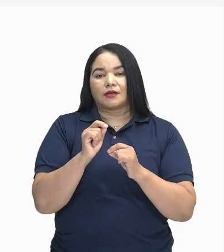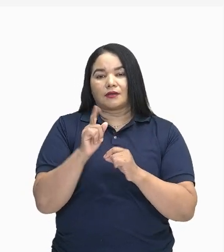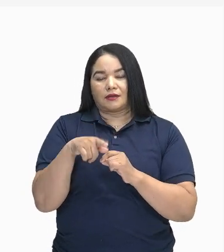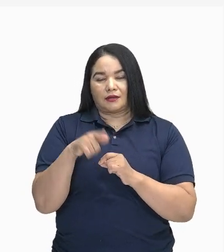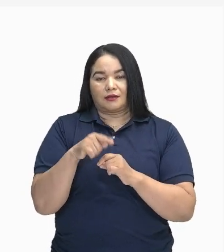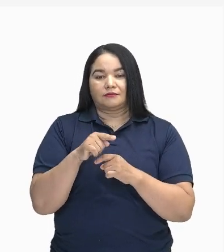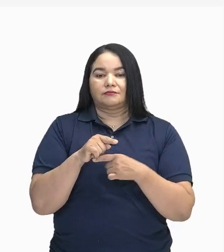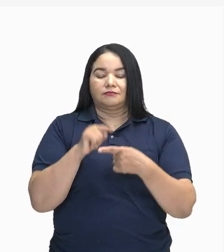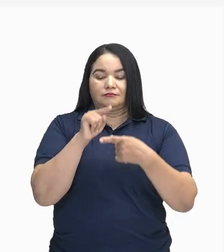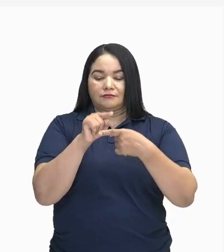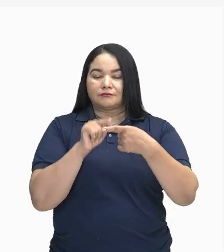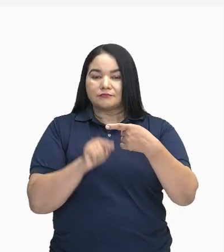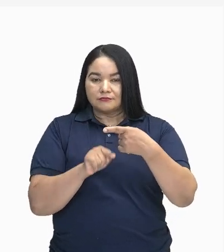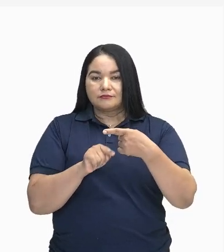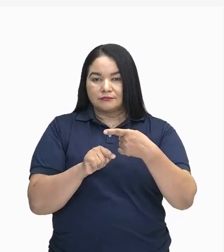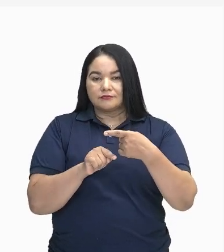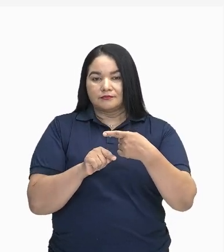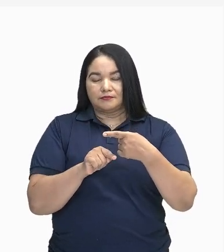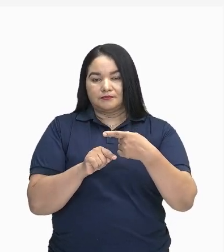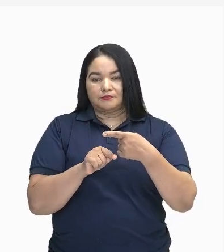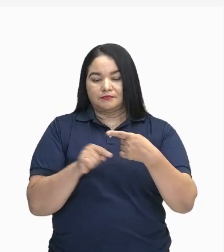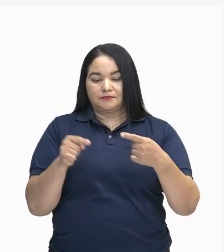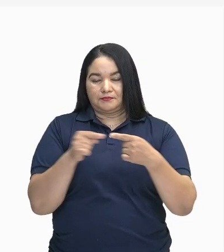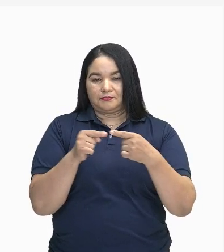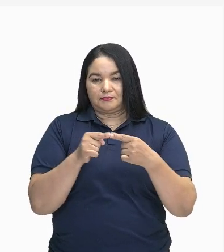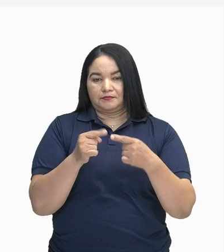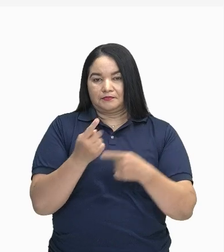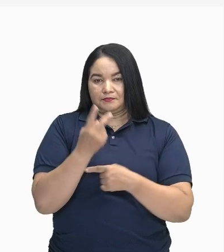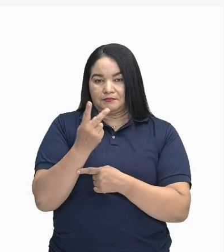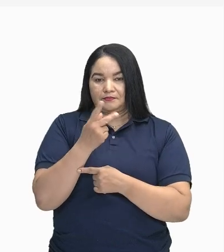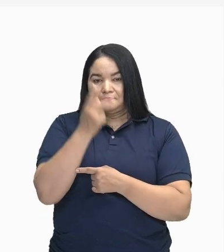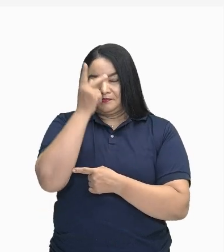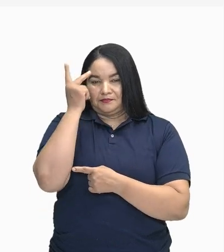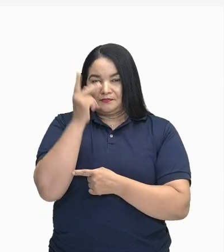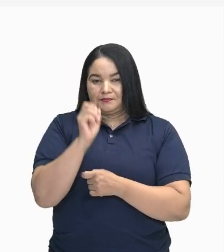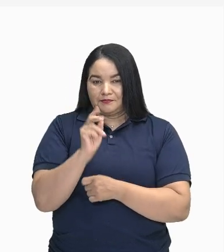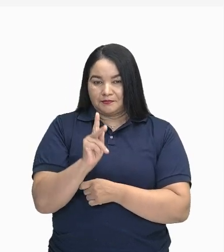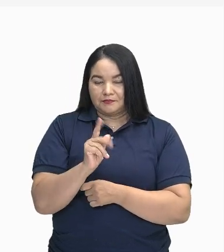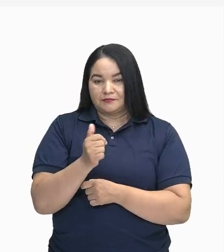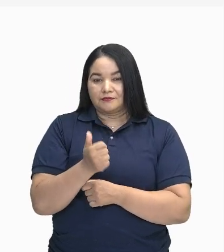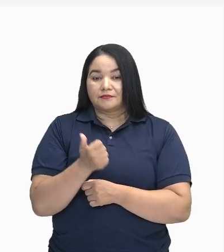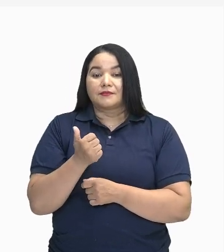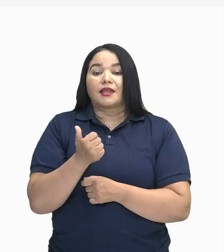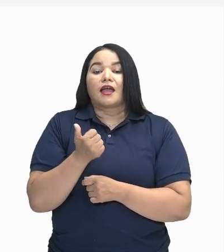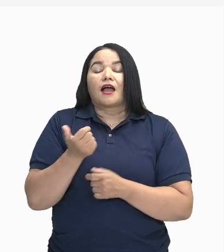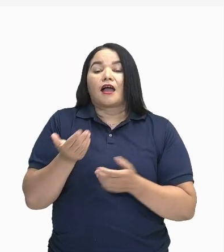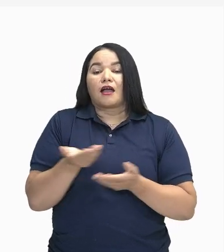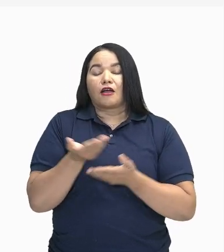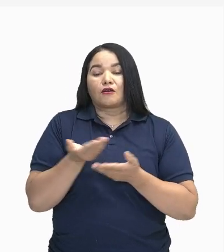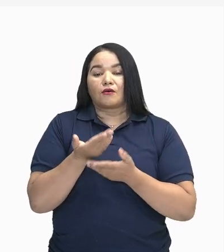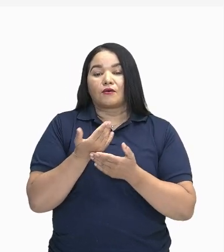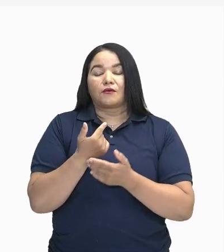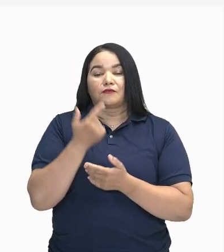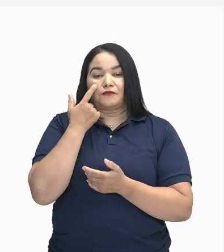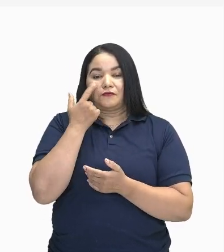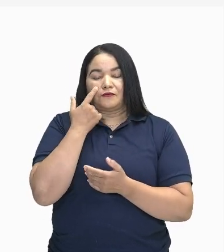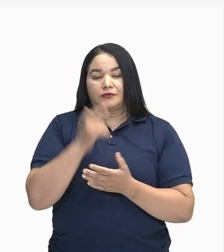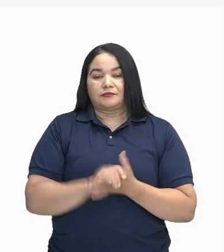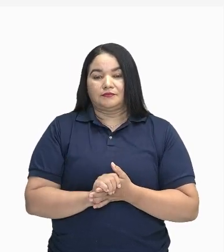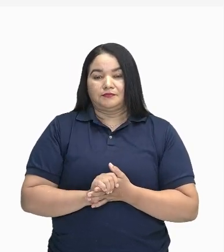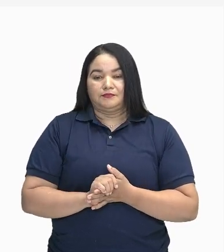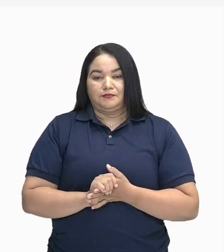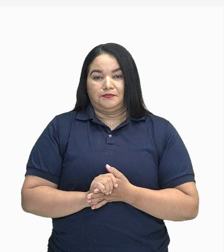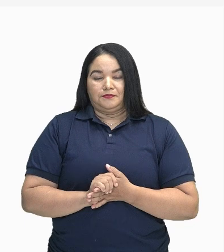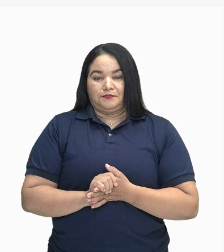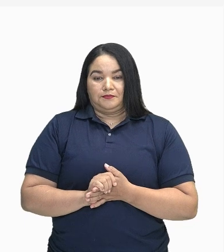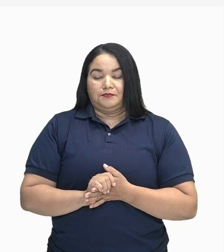a idade das pessoas envolvidas na situação problema, certo? Bom, vamos continuar porque Fátima tem